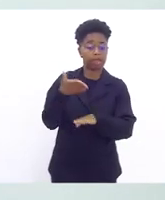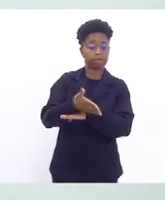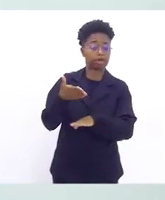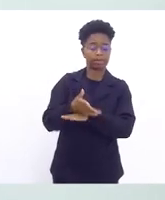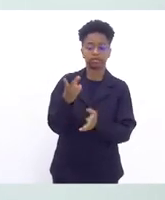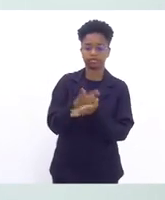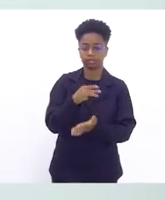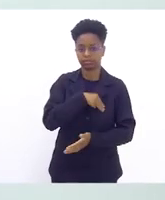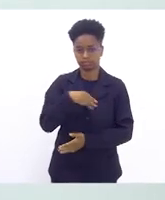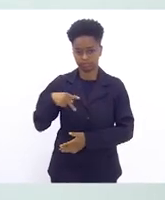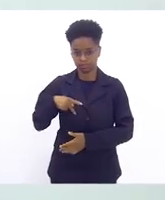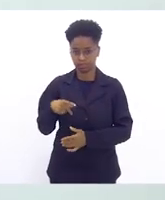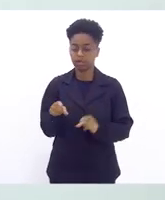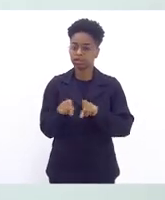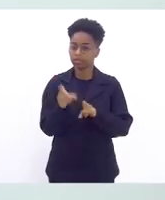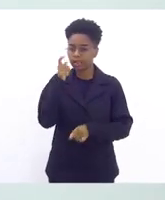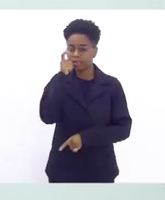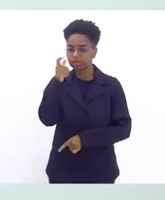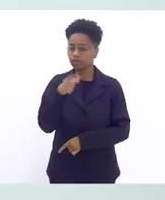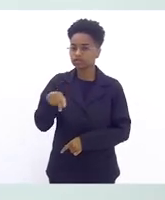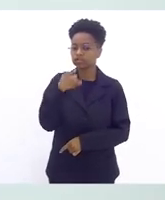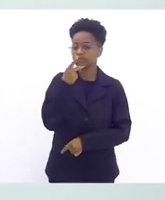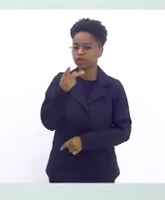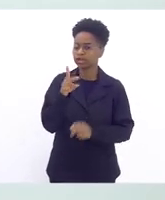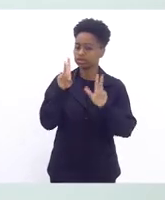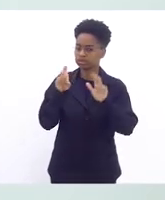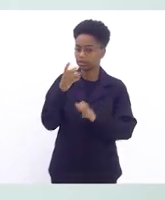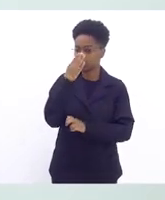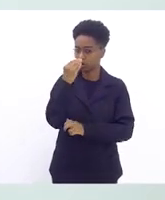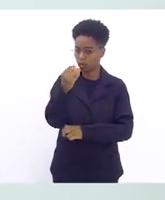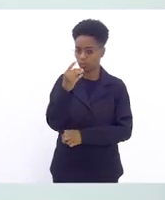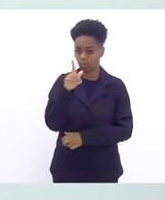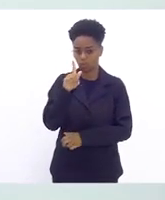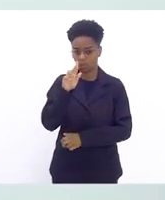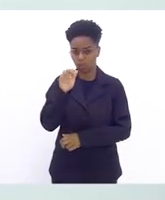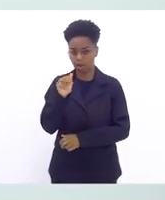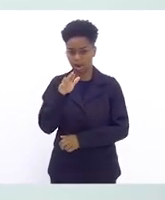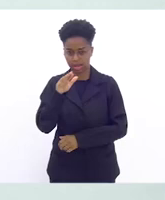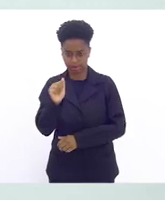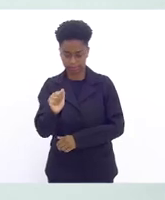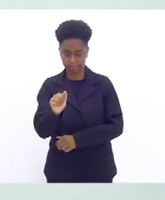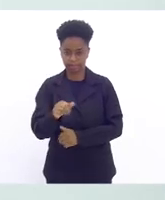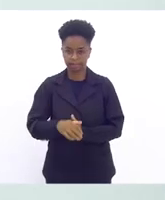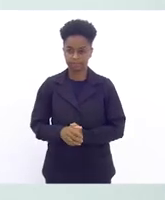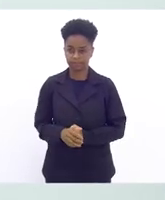e foi interessante vocês falarem do Guará do lobo guará